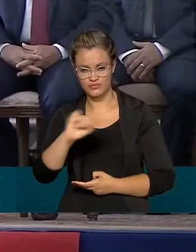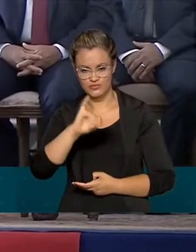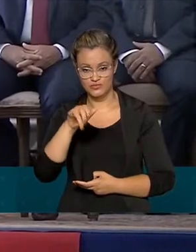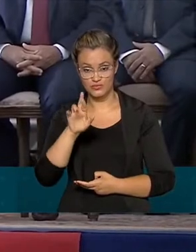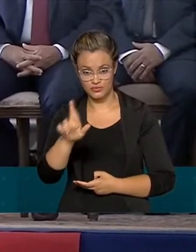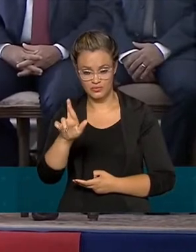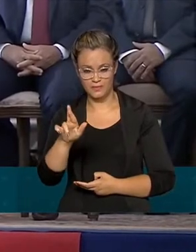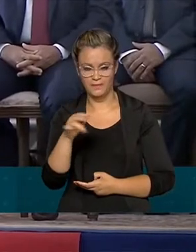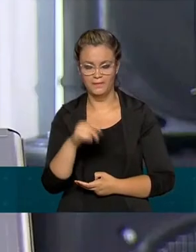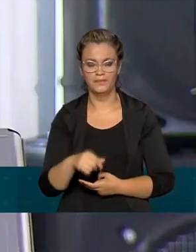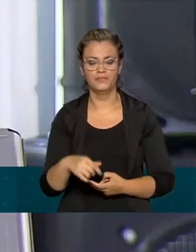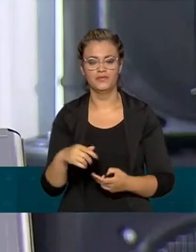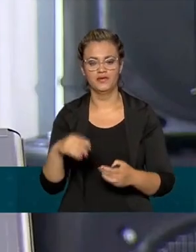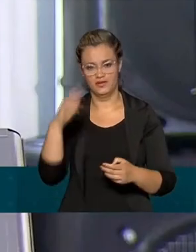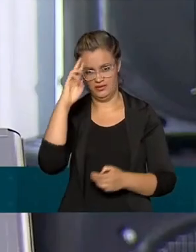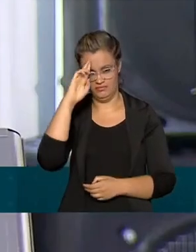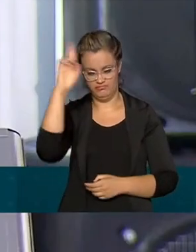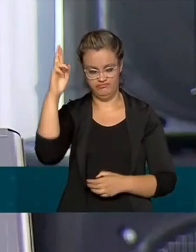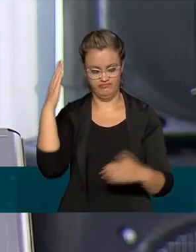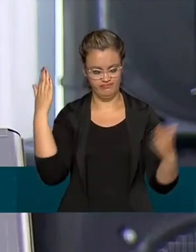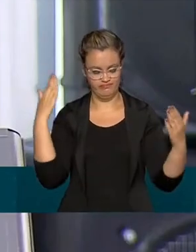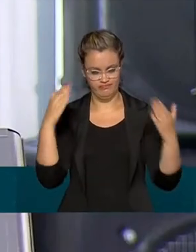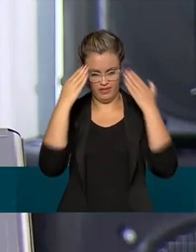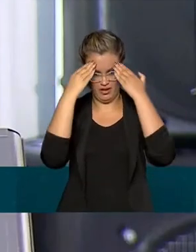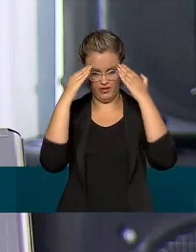Júnior, Comandante da Aeronáutica,